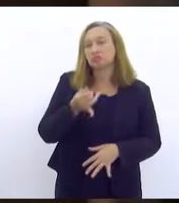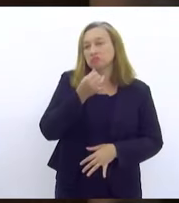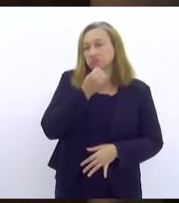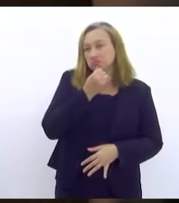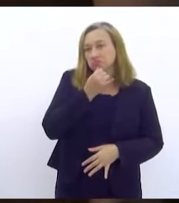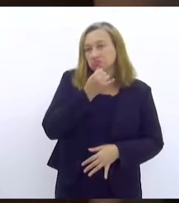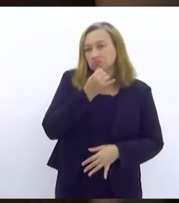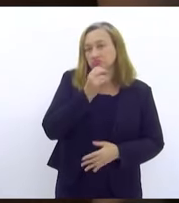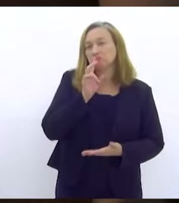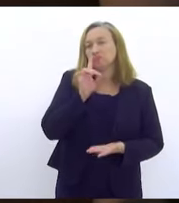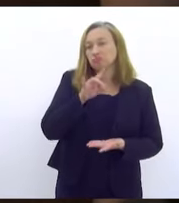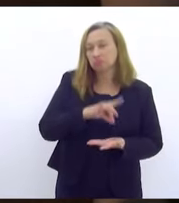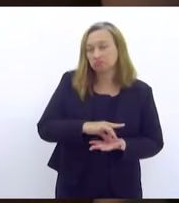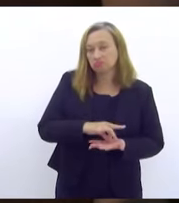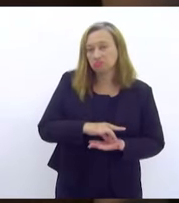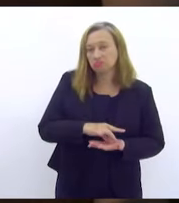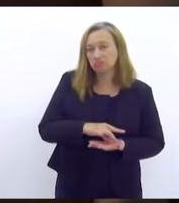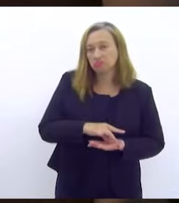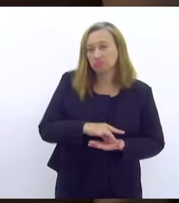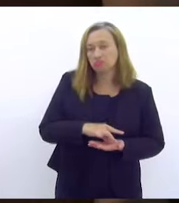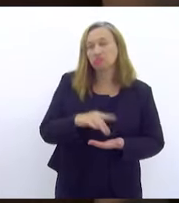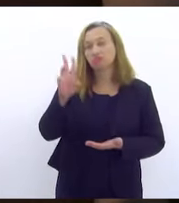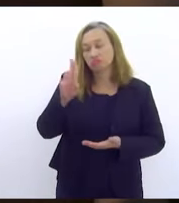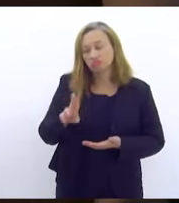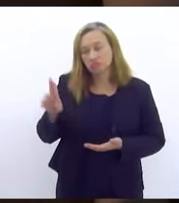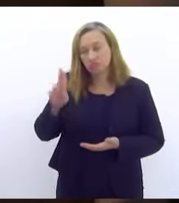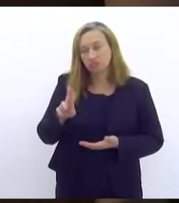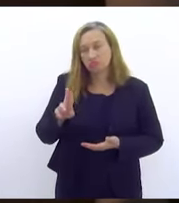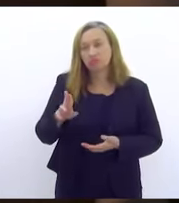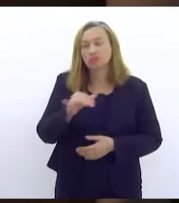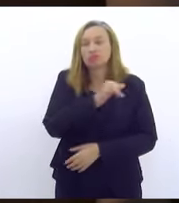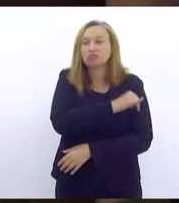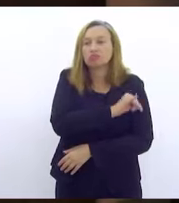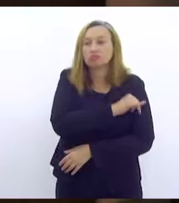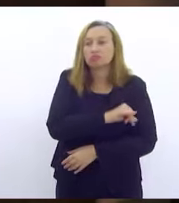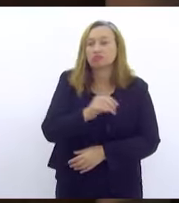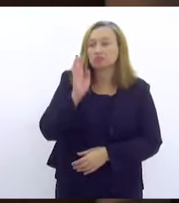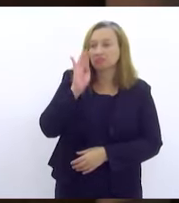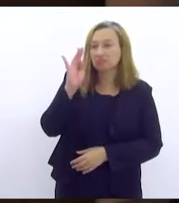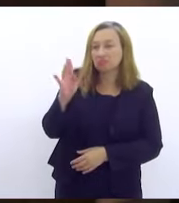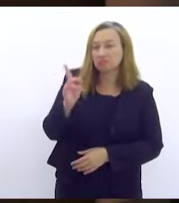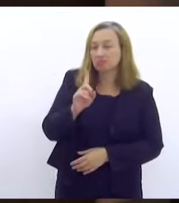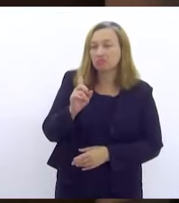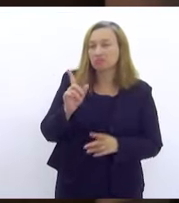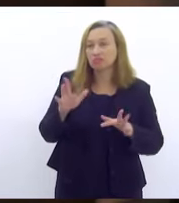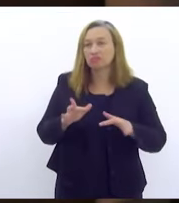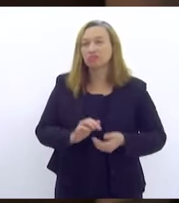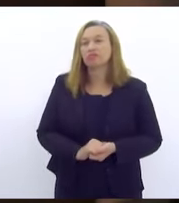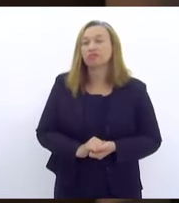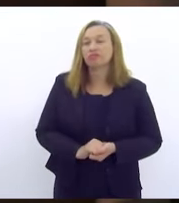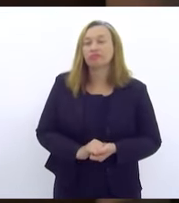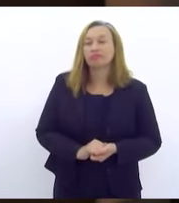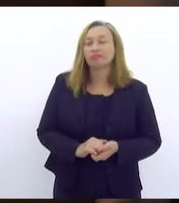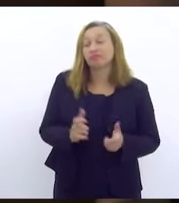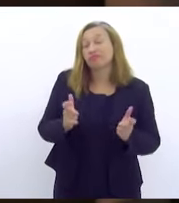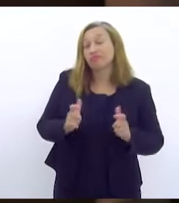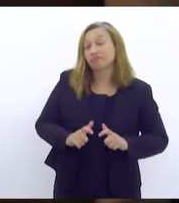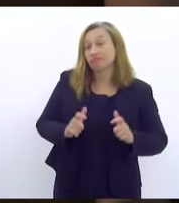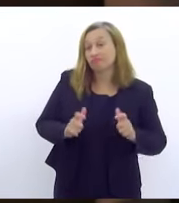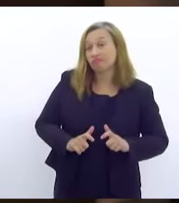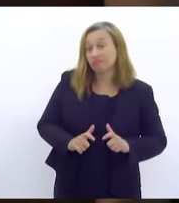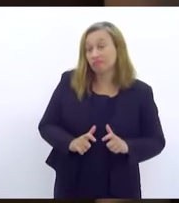a realidade das universidades, sobretudo no Rio de Janeiro, imagino que não seja diferente. Um lugar